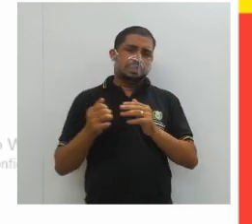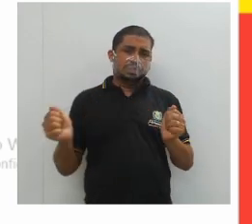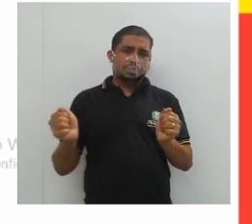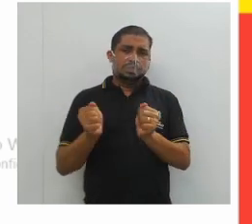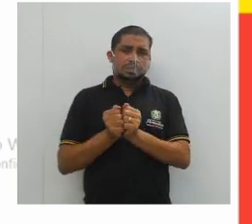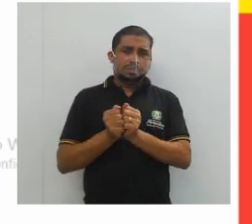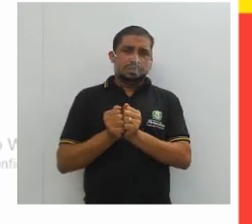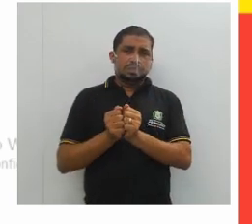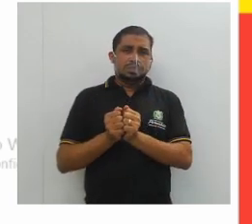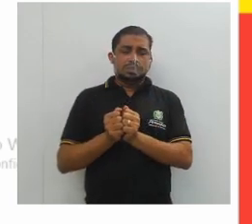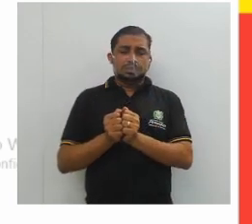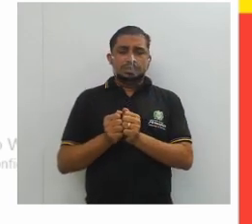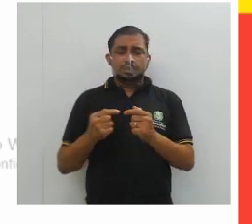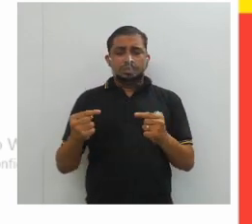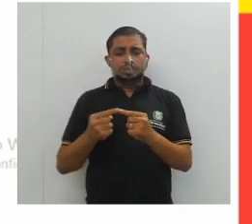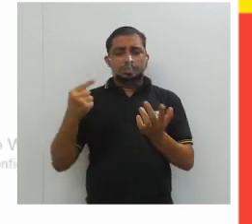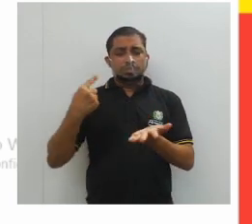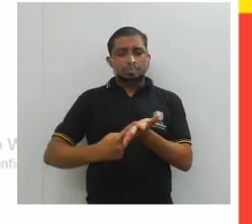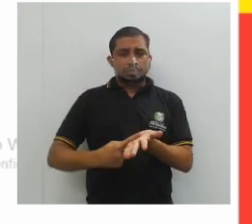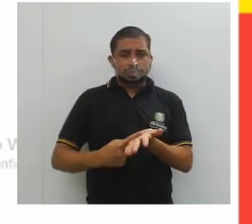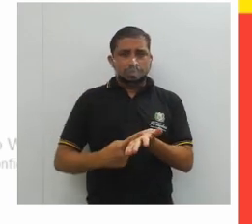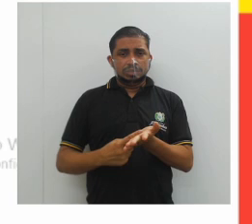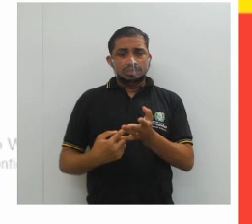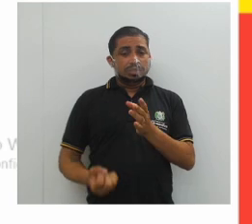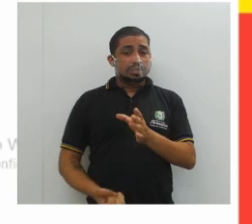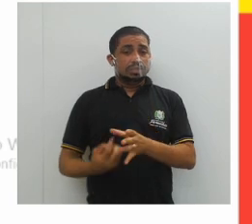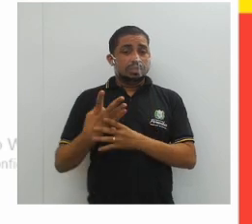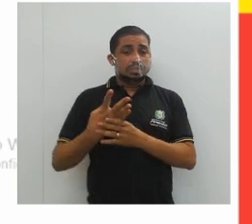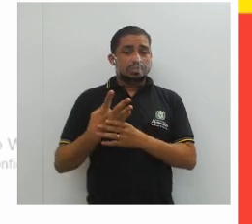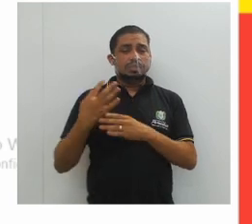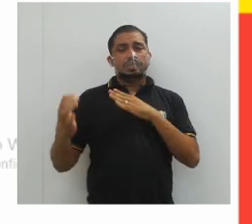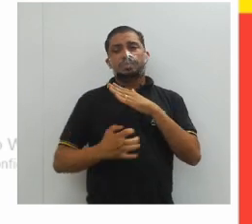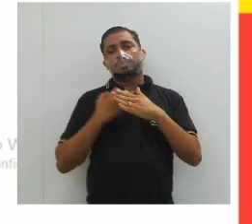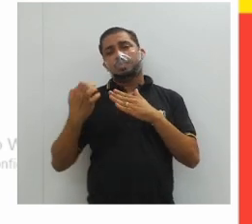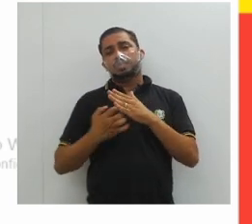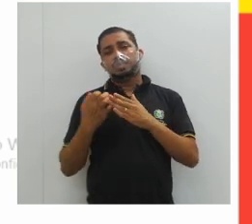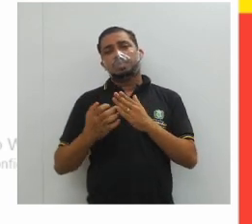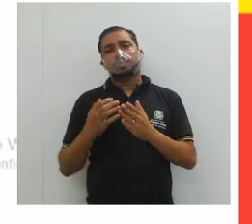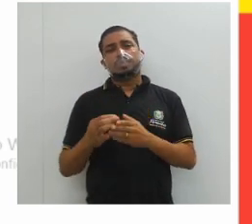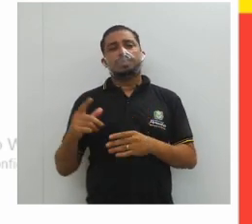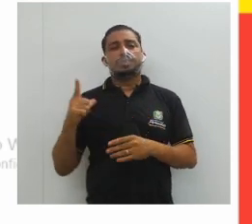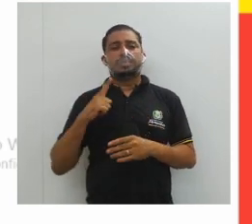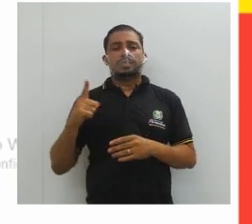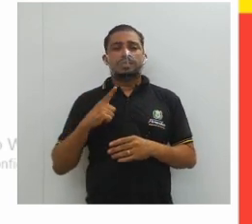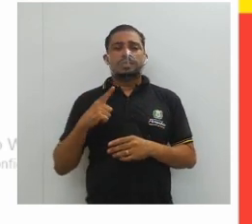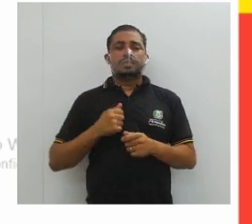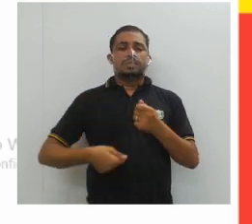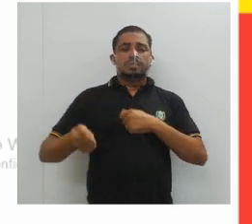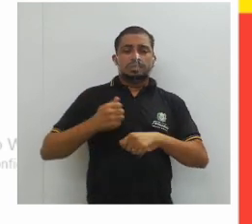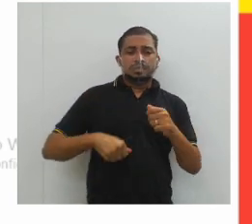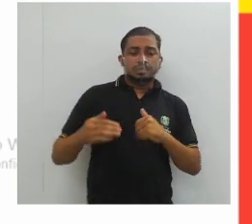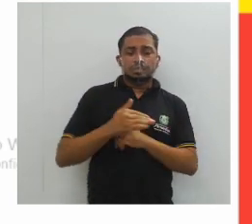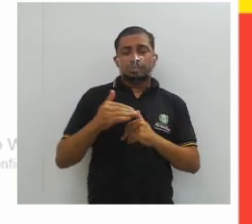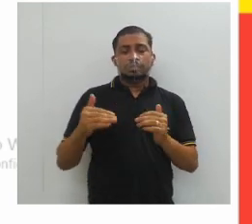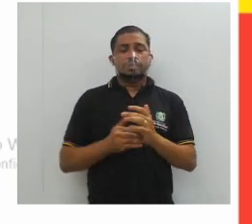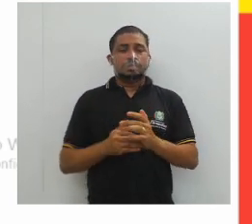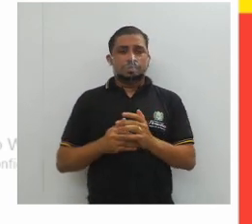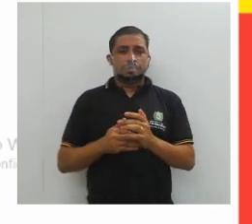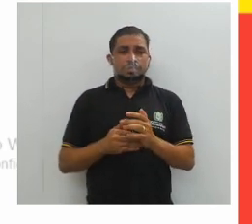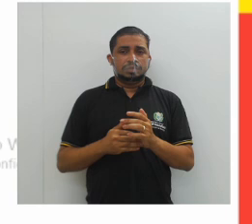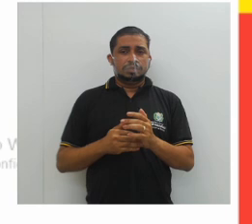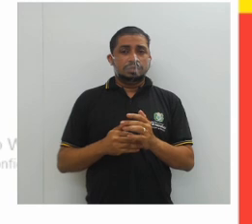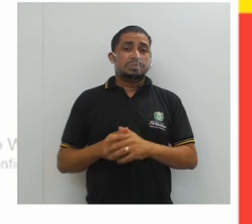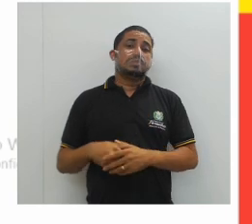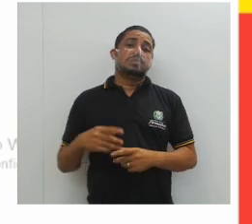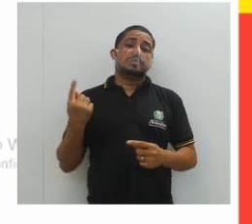juntavam, os donos se combinavam, eles criavam uma empresa à parte que tinha administração em todas elas. Tudo